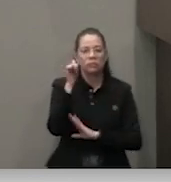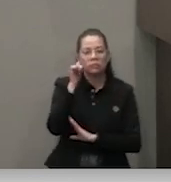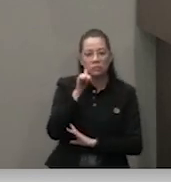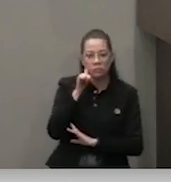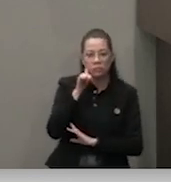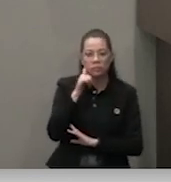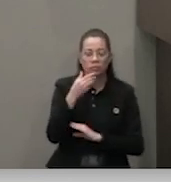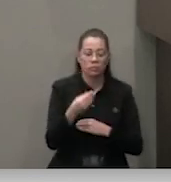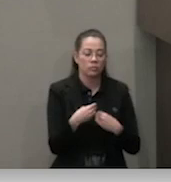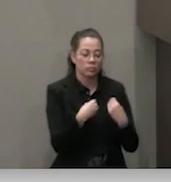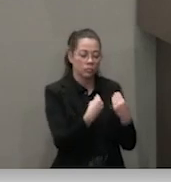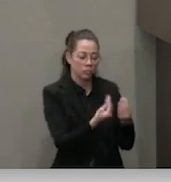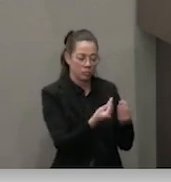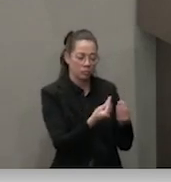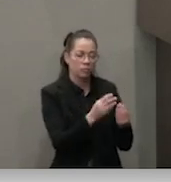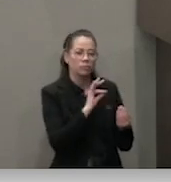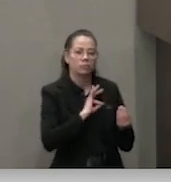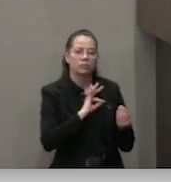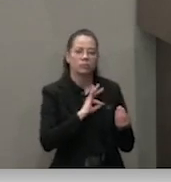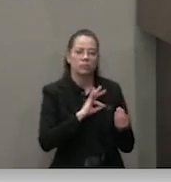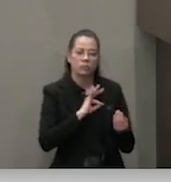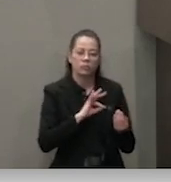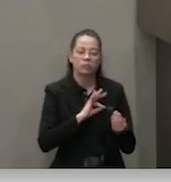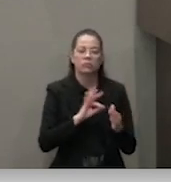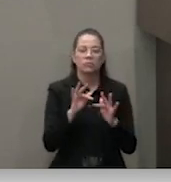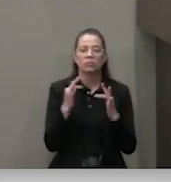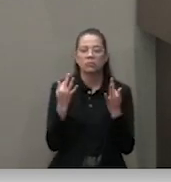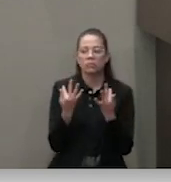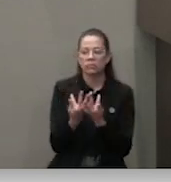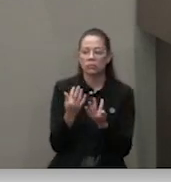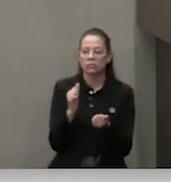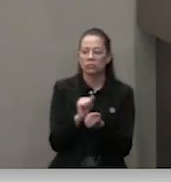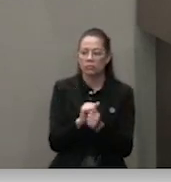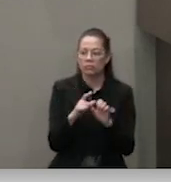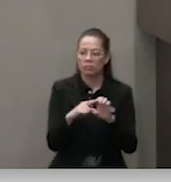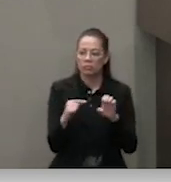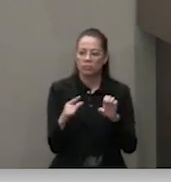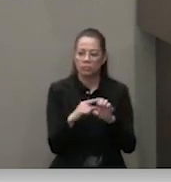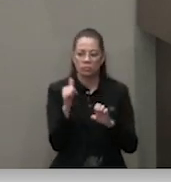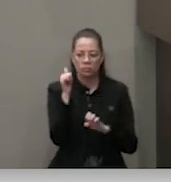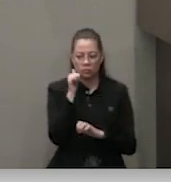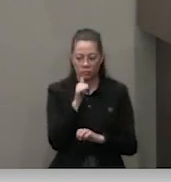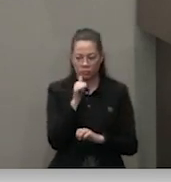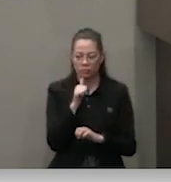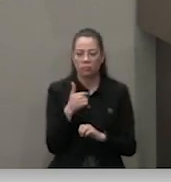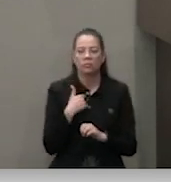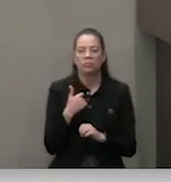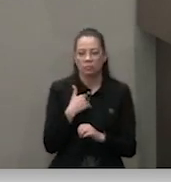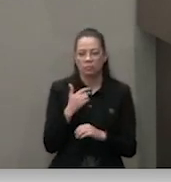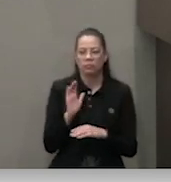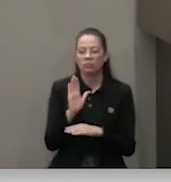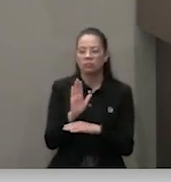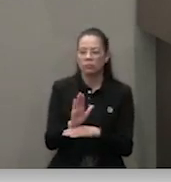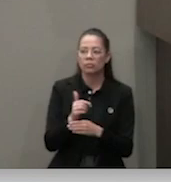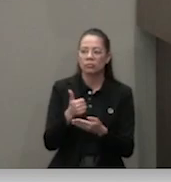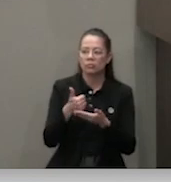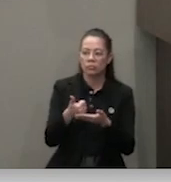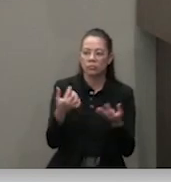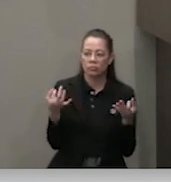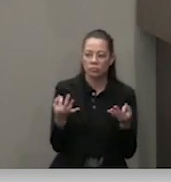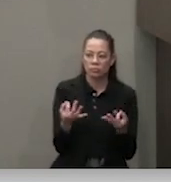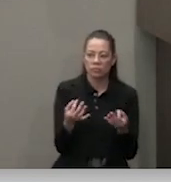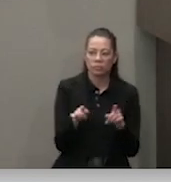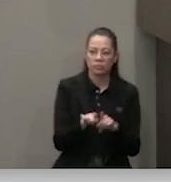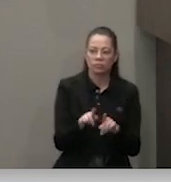que sustentam as suas famílias através do Artesanato e do empreendedorismo feminino conta comigo com certeza